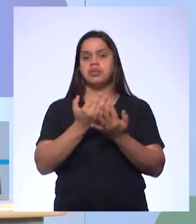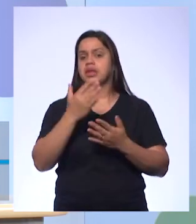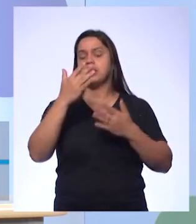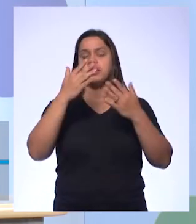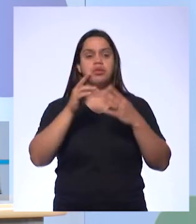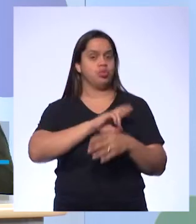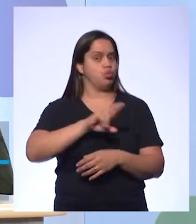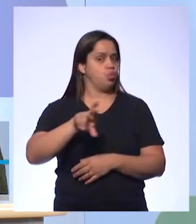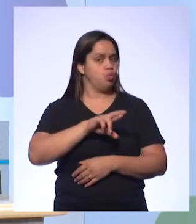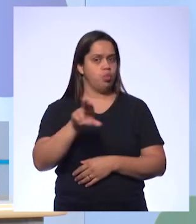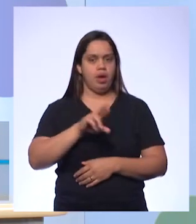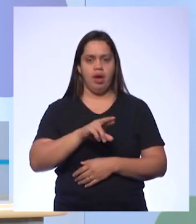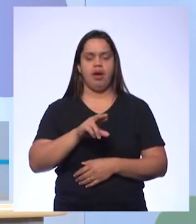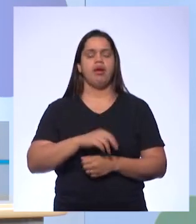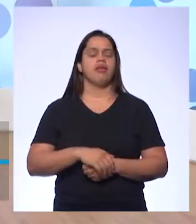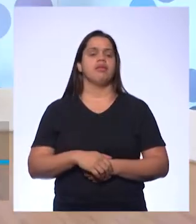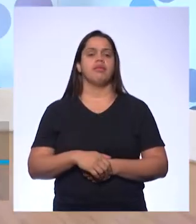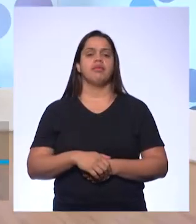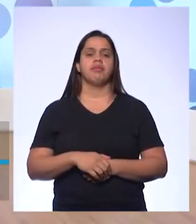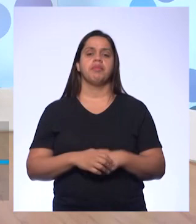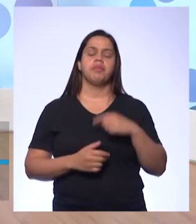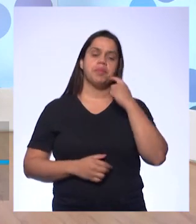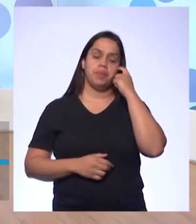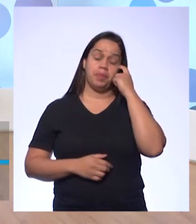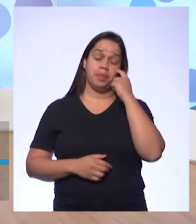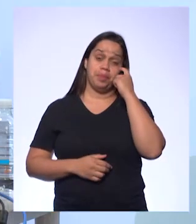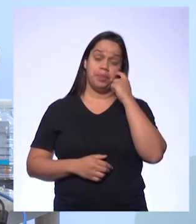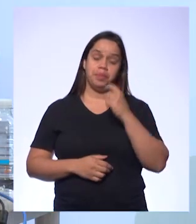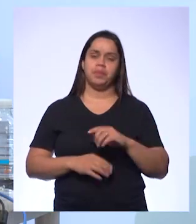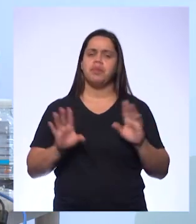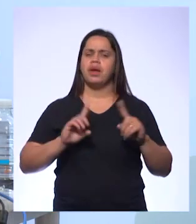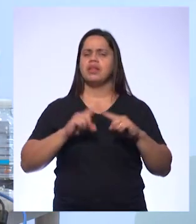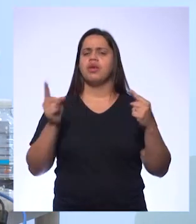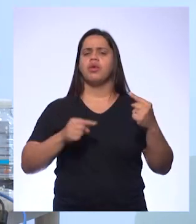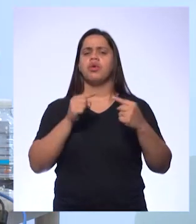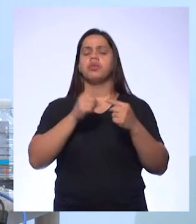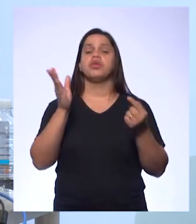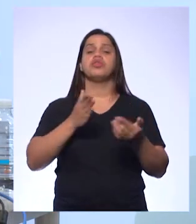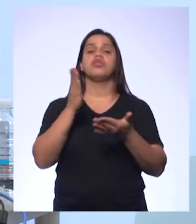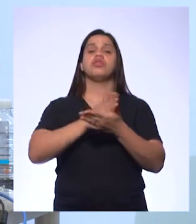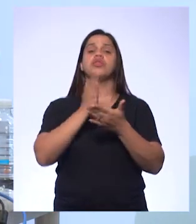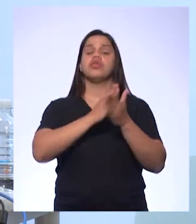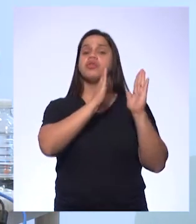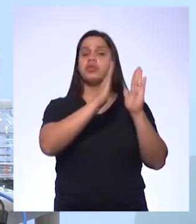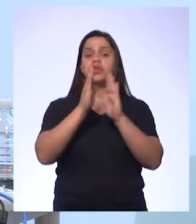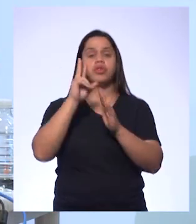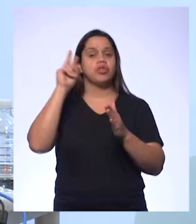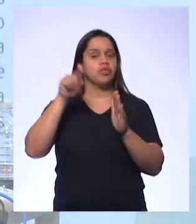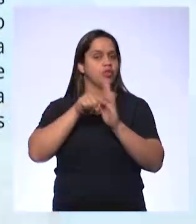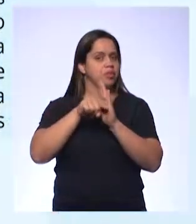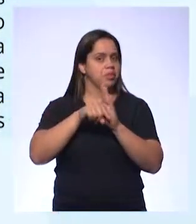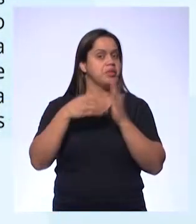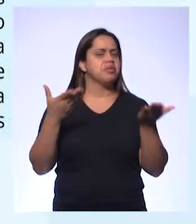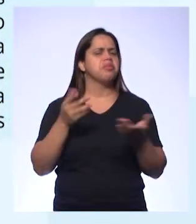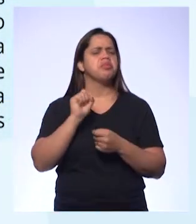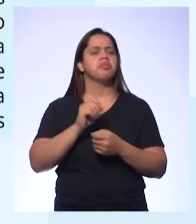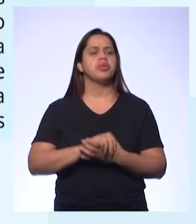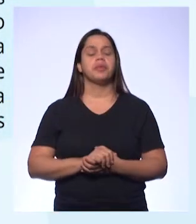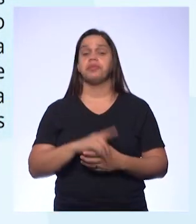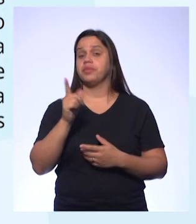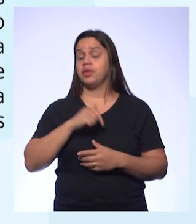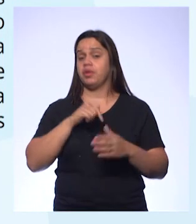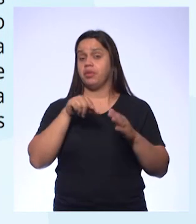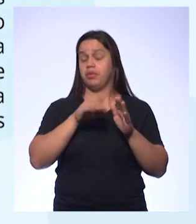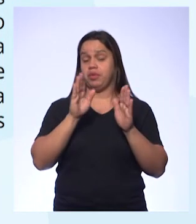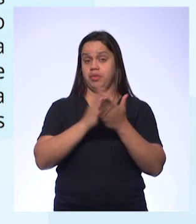pequeno. Não. Necessariamente. Agora, qual que seria a finalidade de uma enciclopédia que a gente tanto falou? Coloca na tela. A